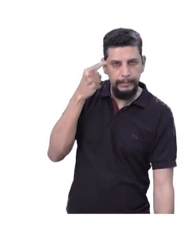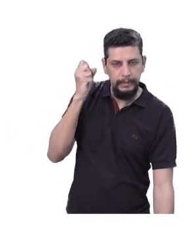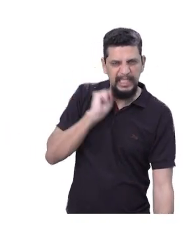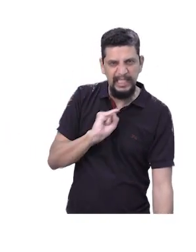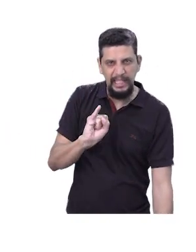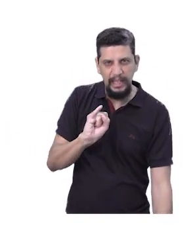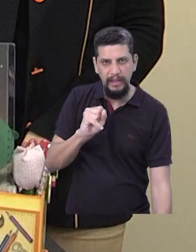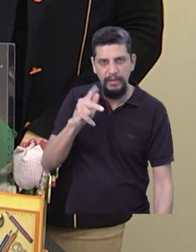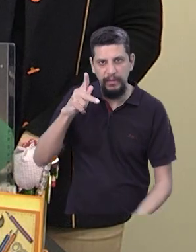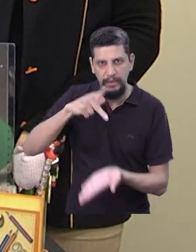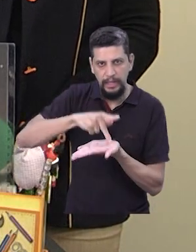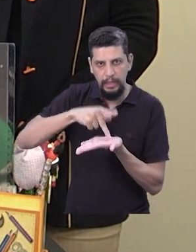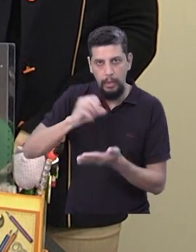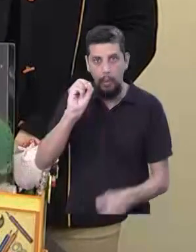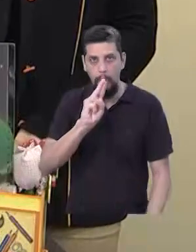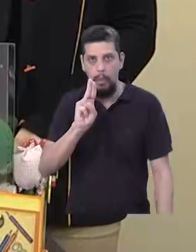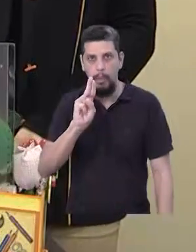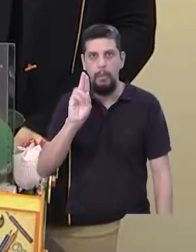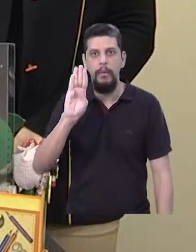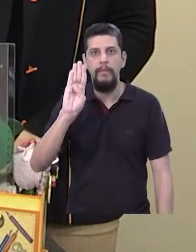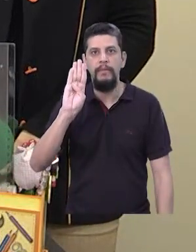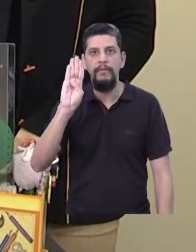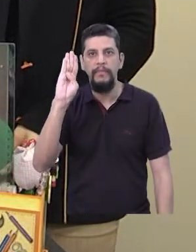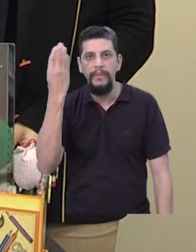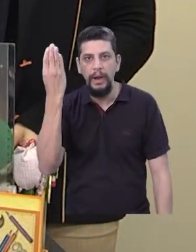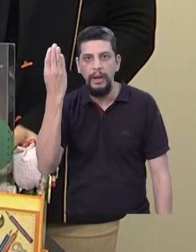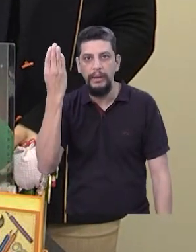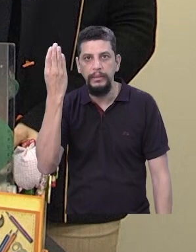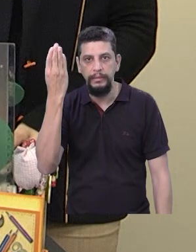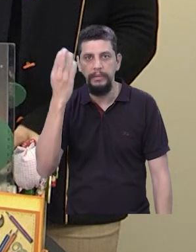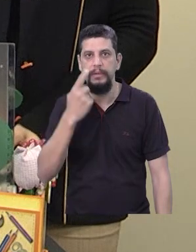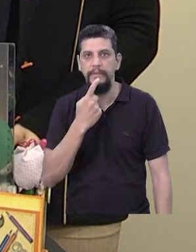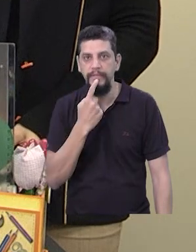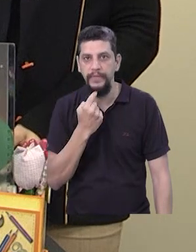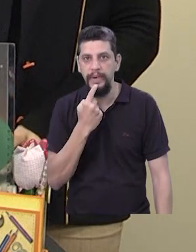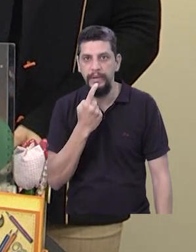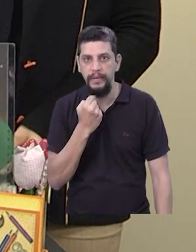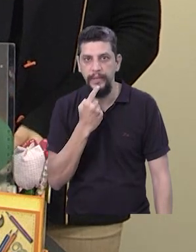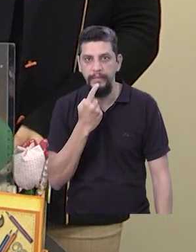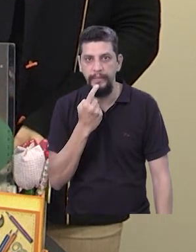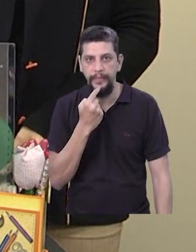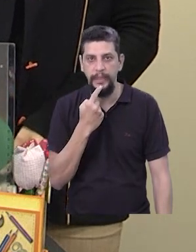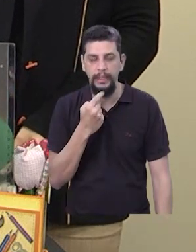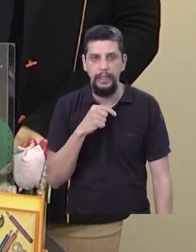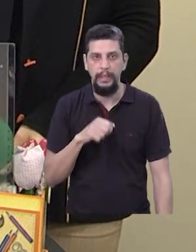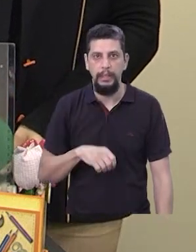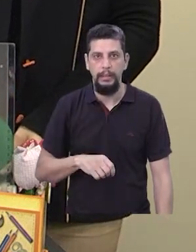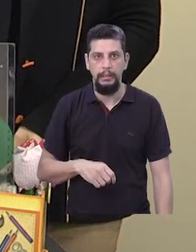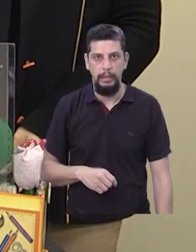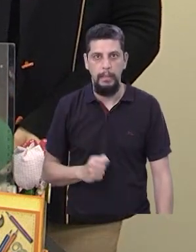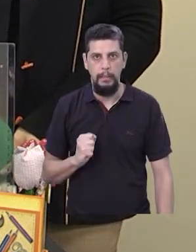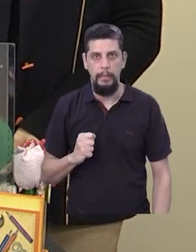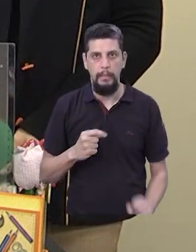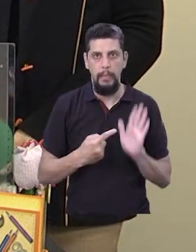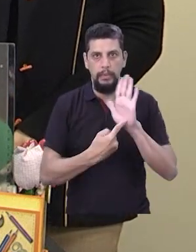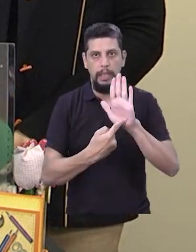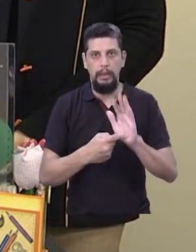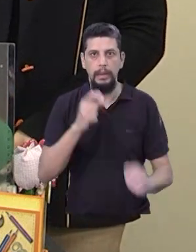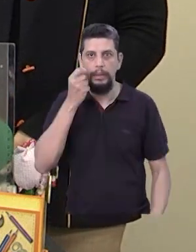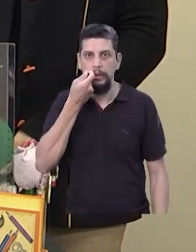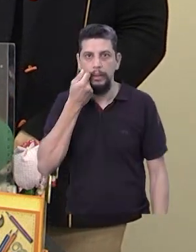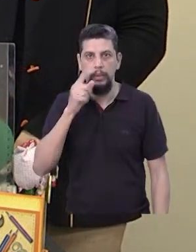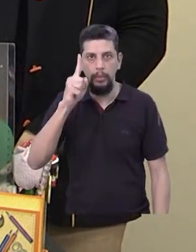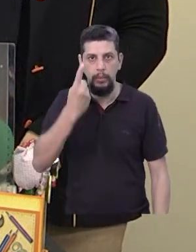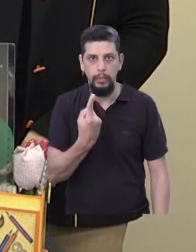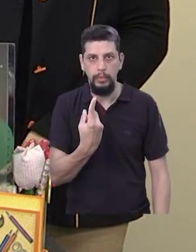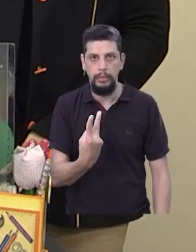aí, crianças. Se for verdadeiro, verde. Se for falso, vermelho. Então, e tem que pegar e levantar o